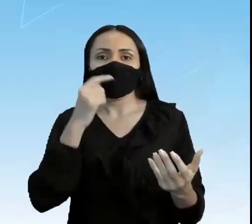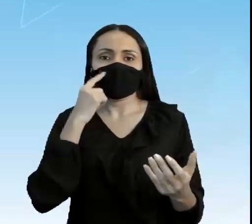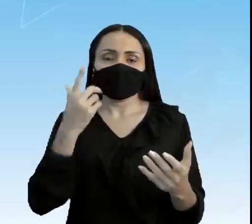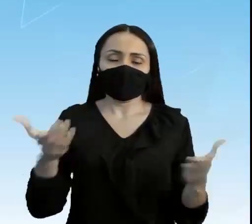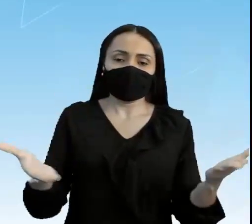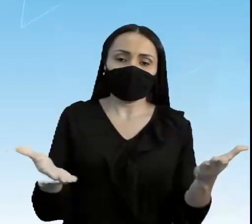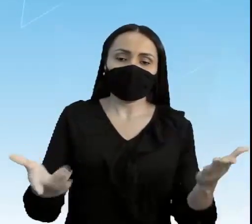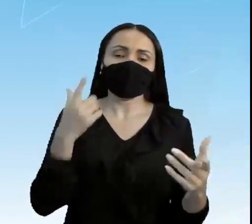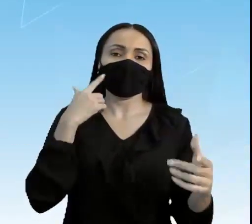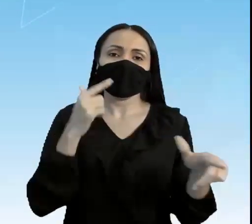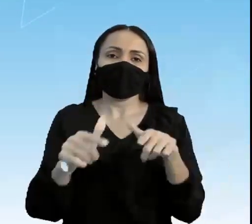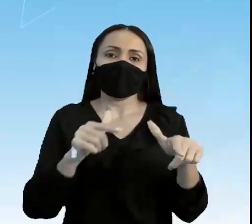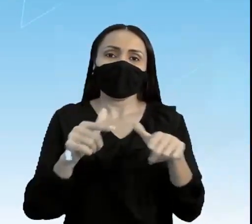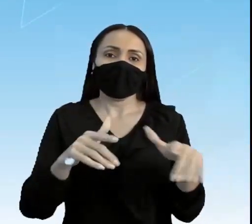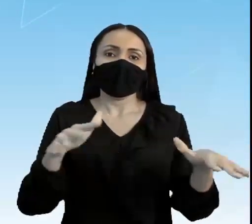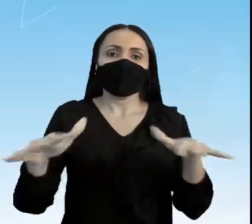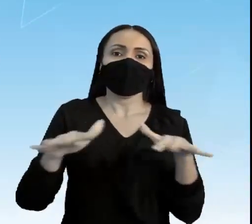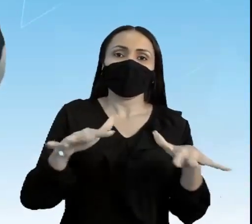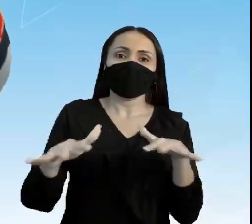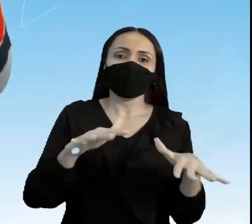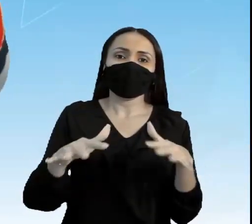para trabalharmos o movimento